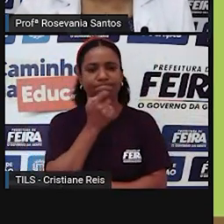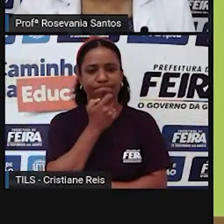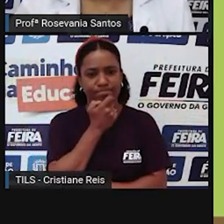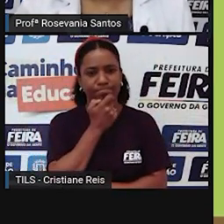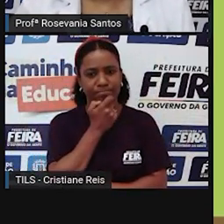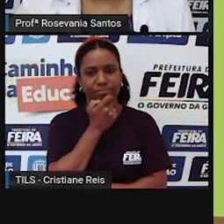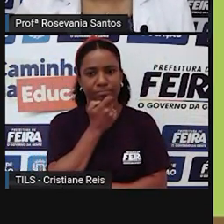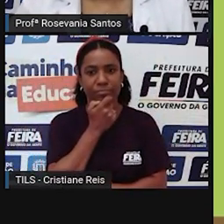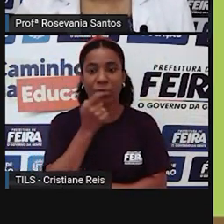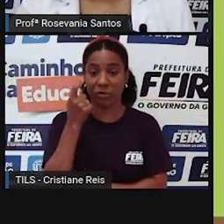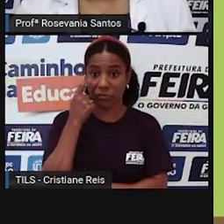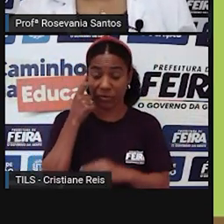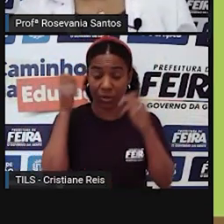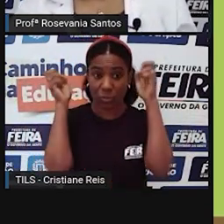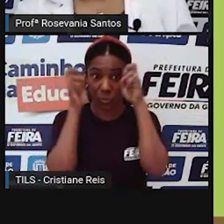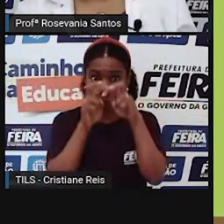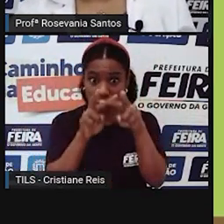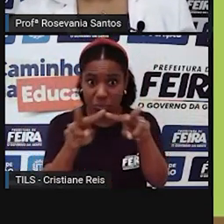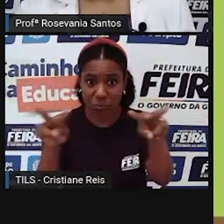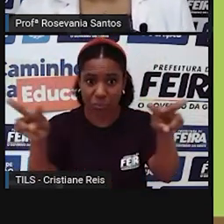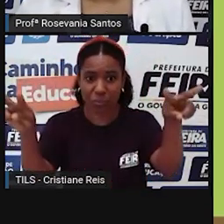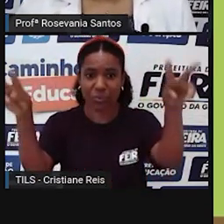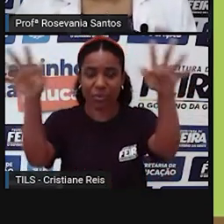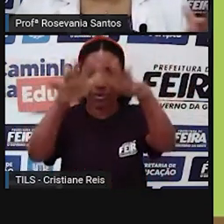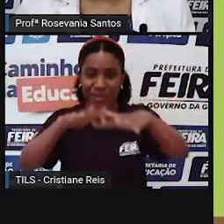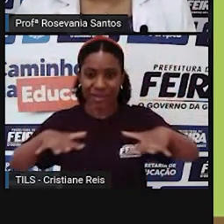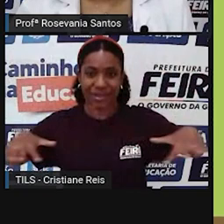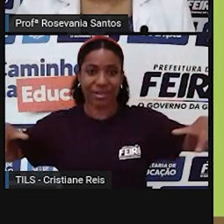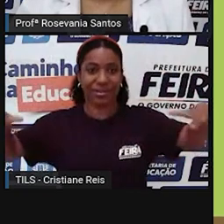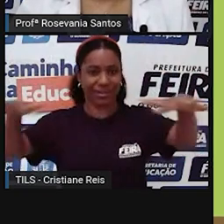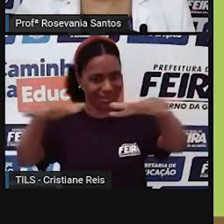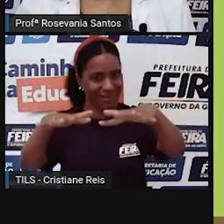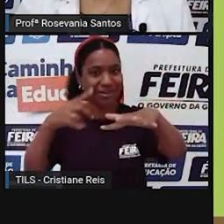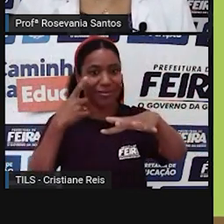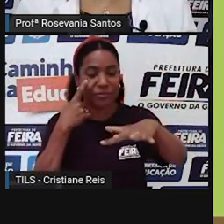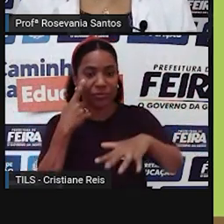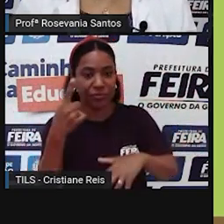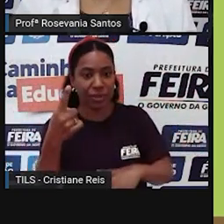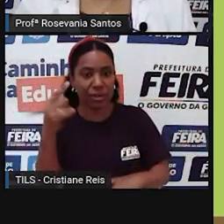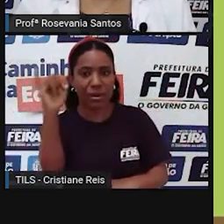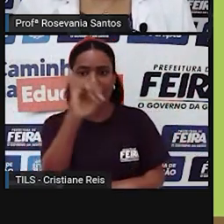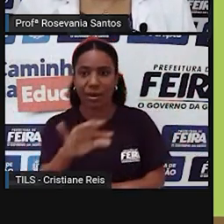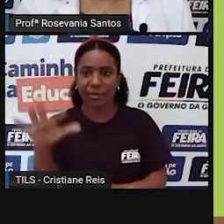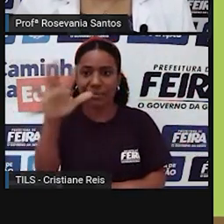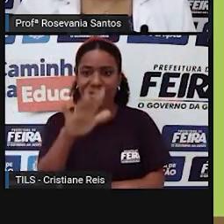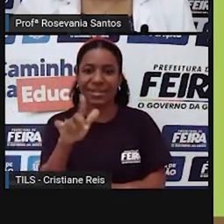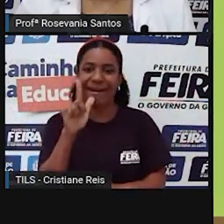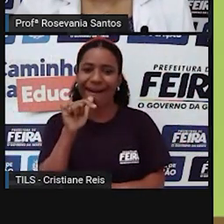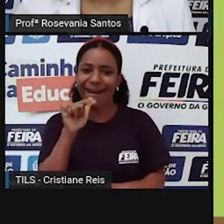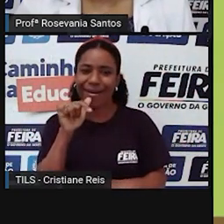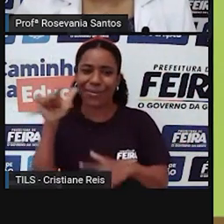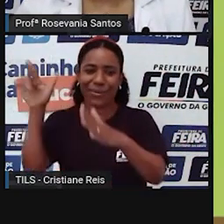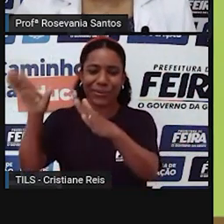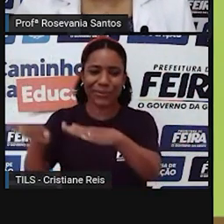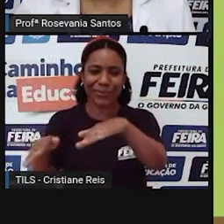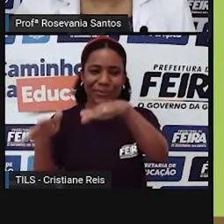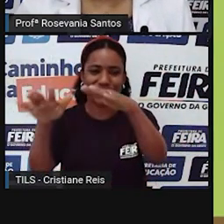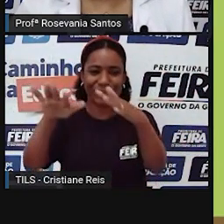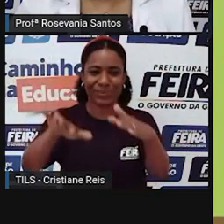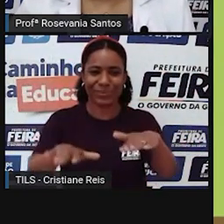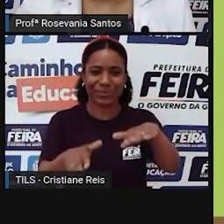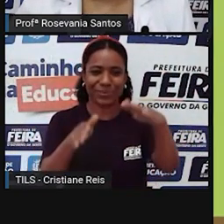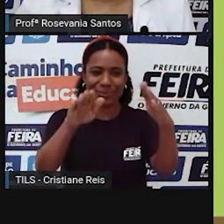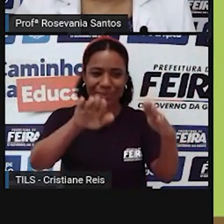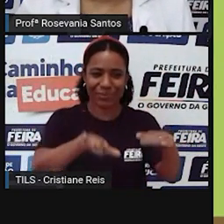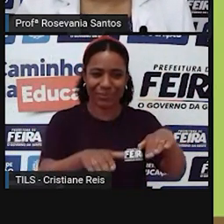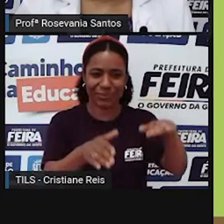olhar isso, é tudo que a nossa vista alcança. Essa imagem aqui, ela é bem ampla, né? A gente aqui olhando uma área, né, de